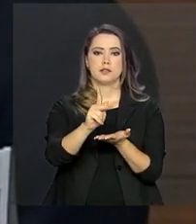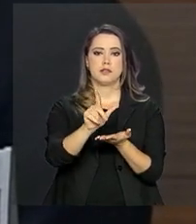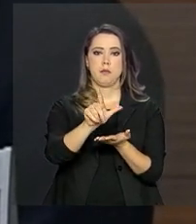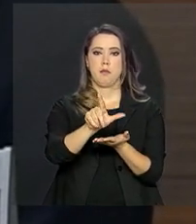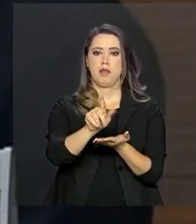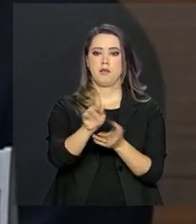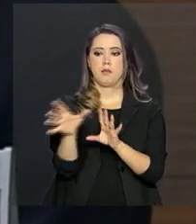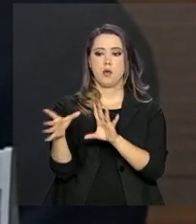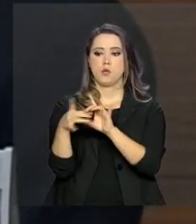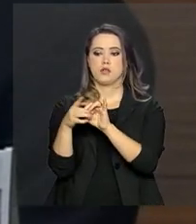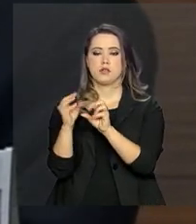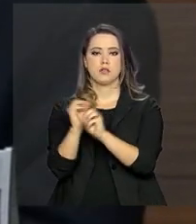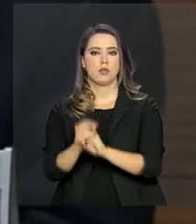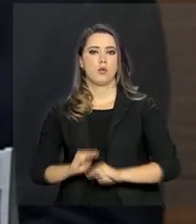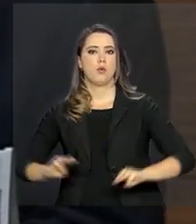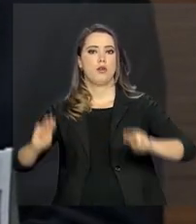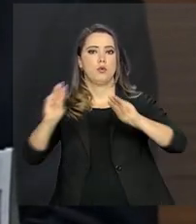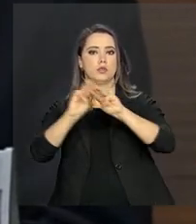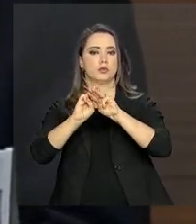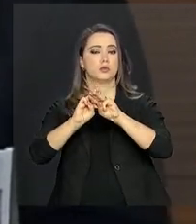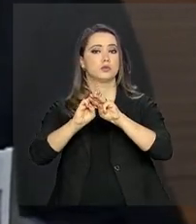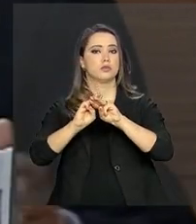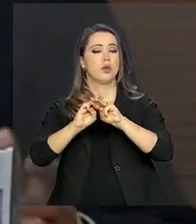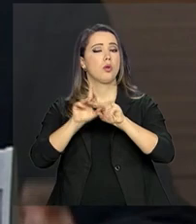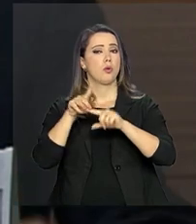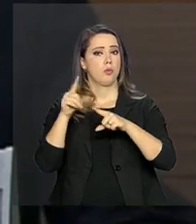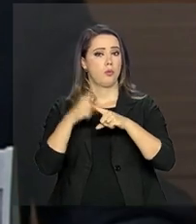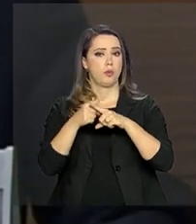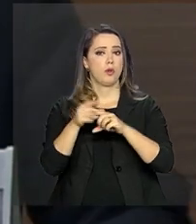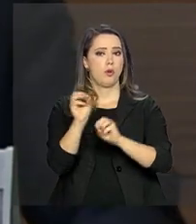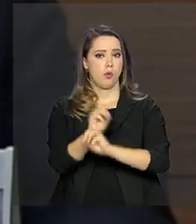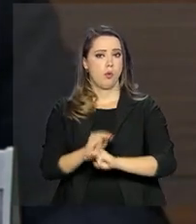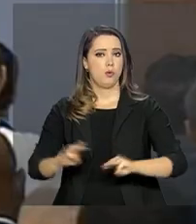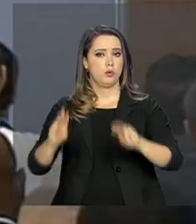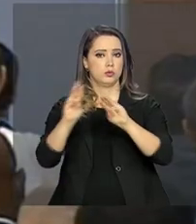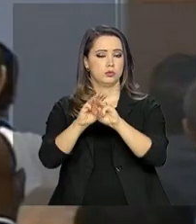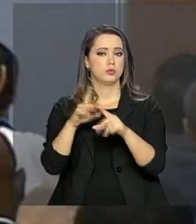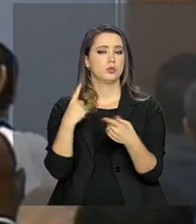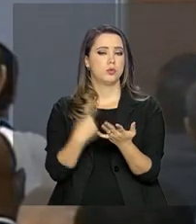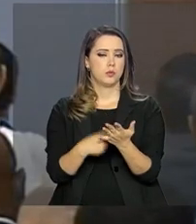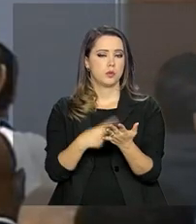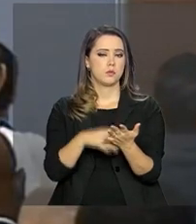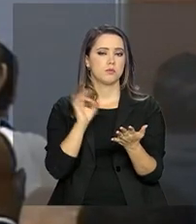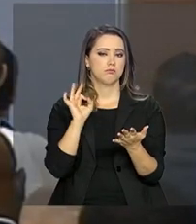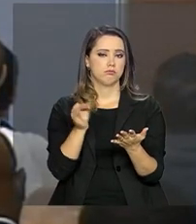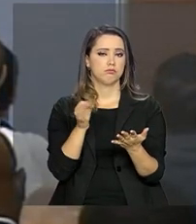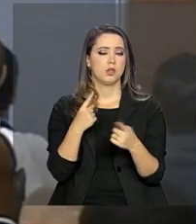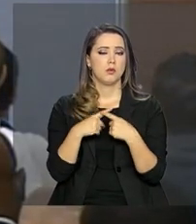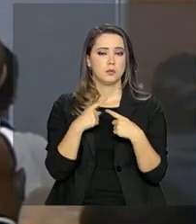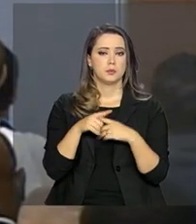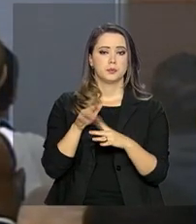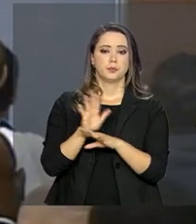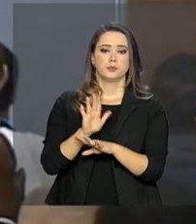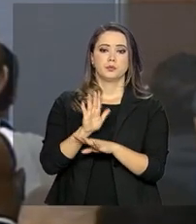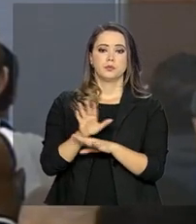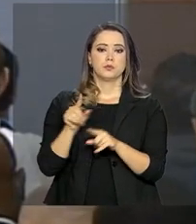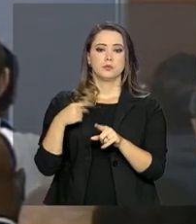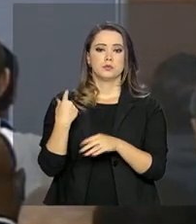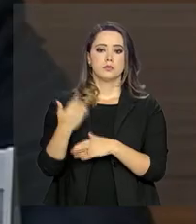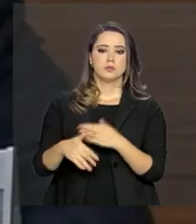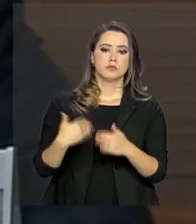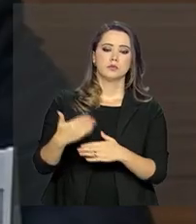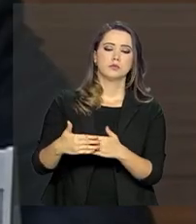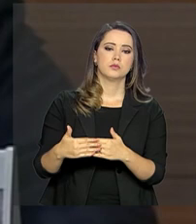já que esta era a agenda da onu e também corremos e buscamos também contribuir para